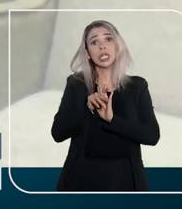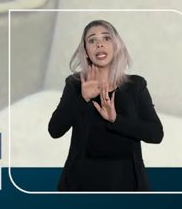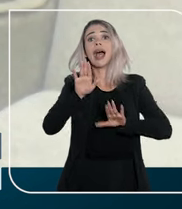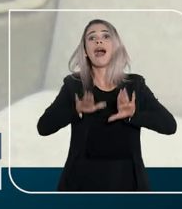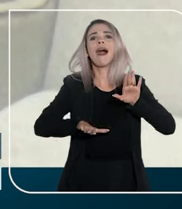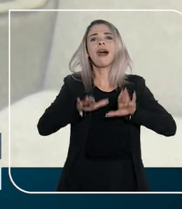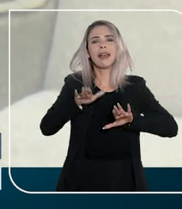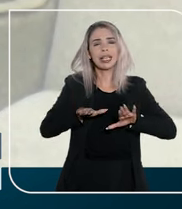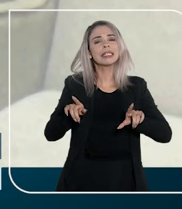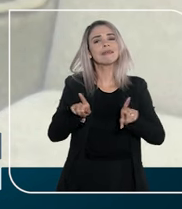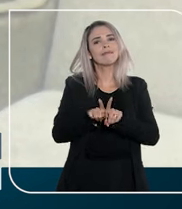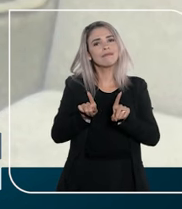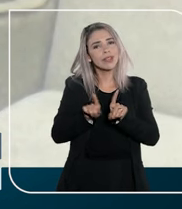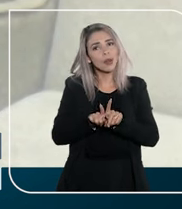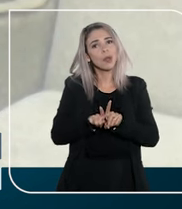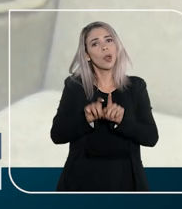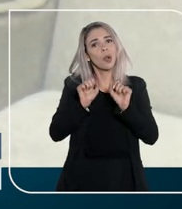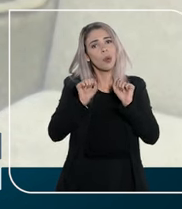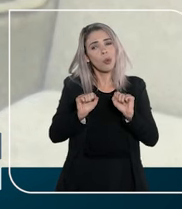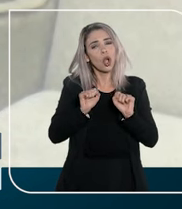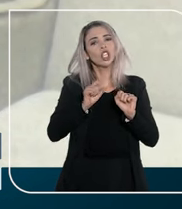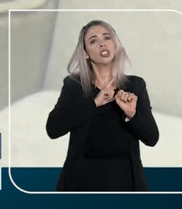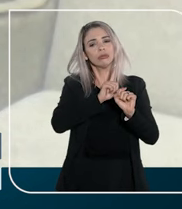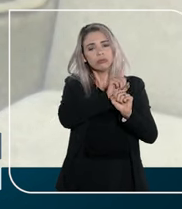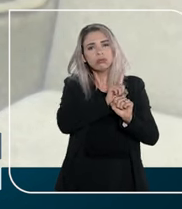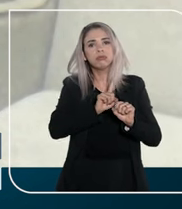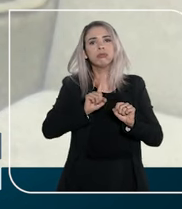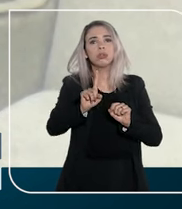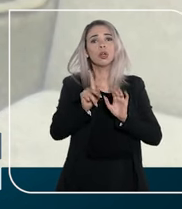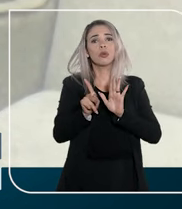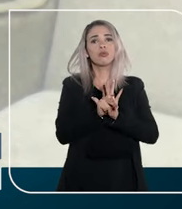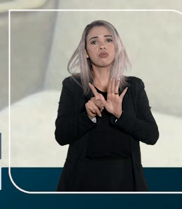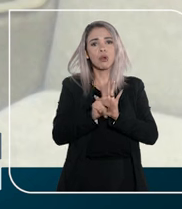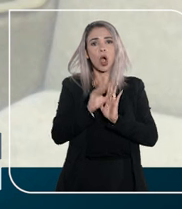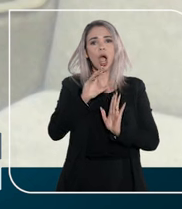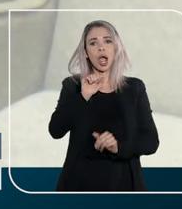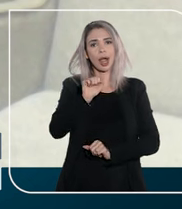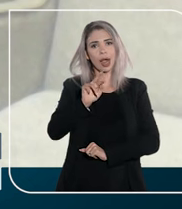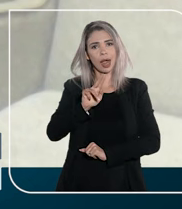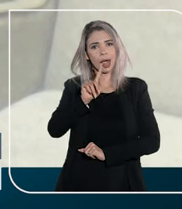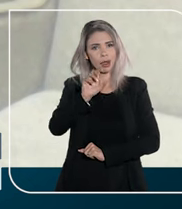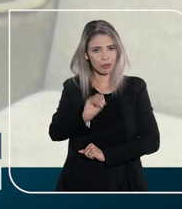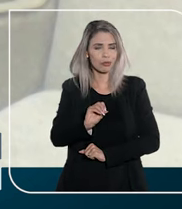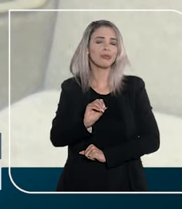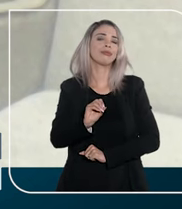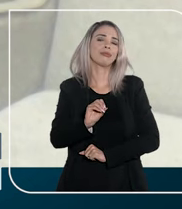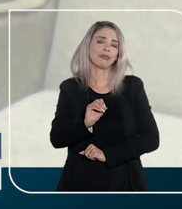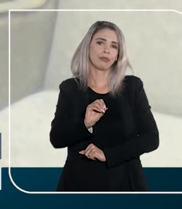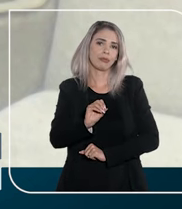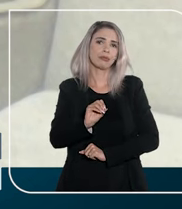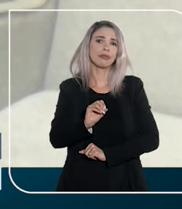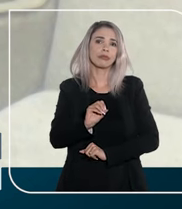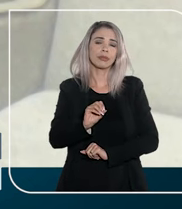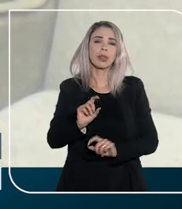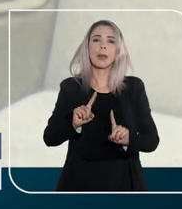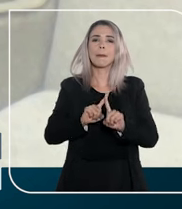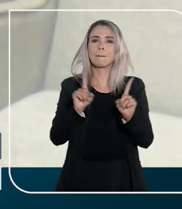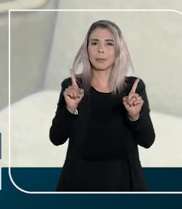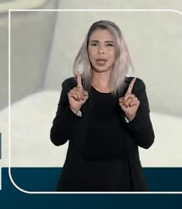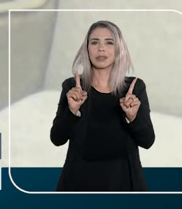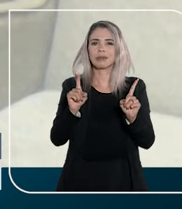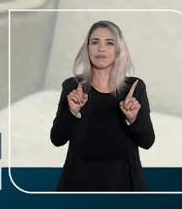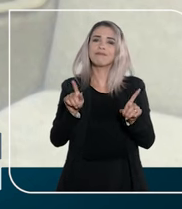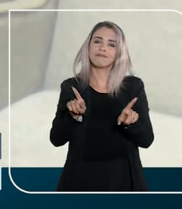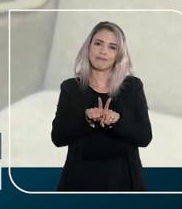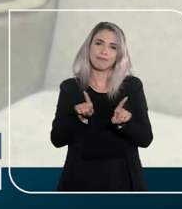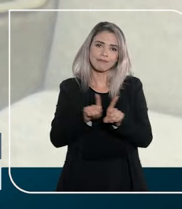caso, ser empossado naquele cargo, ainda que de forma precária. Agora, imagino que também